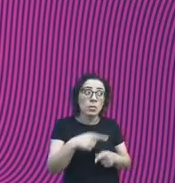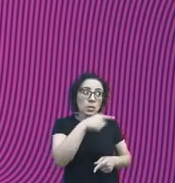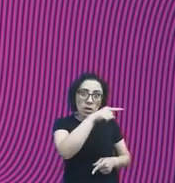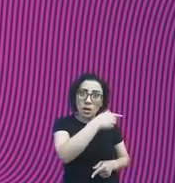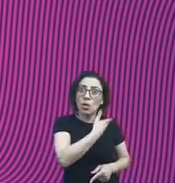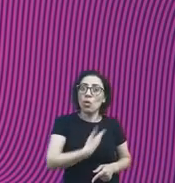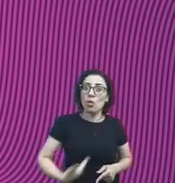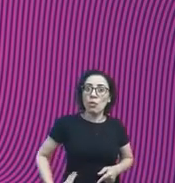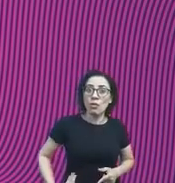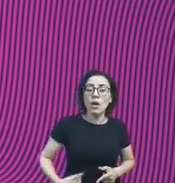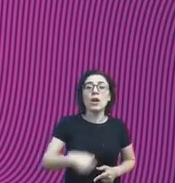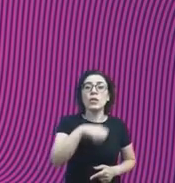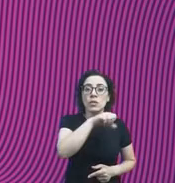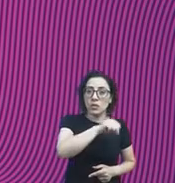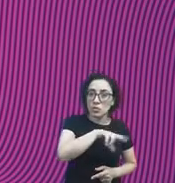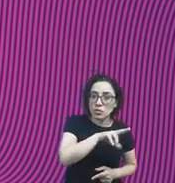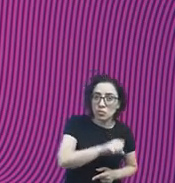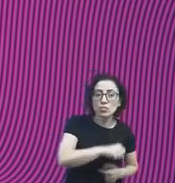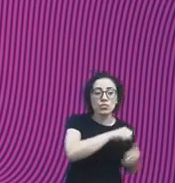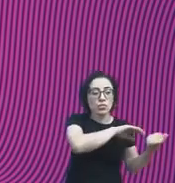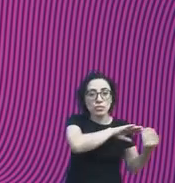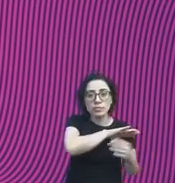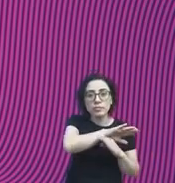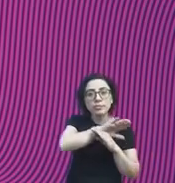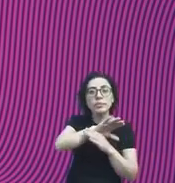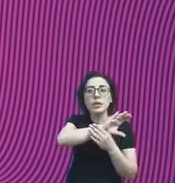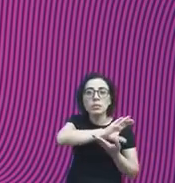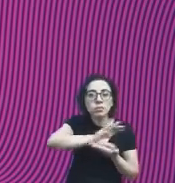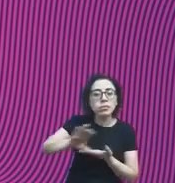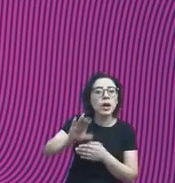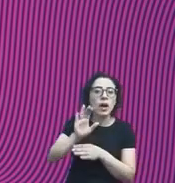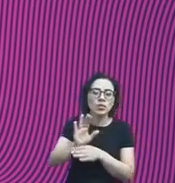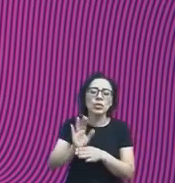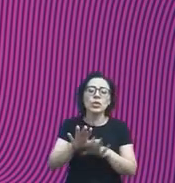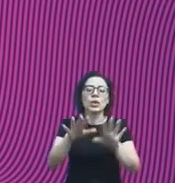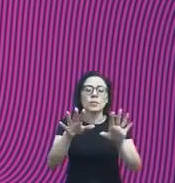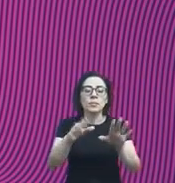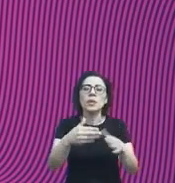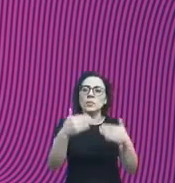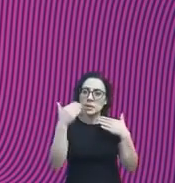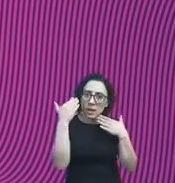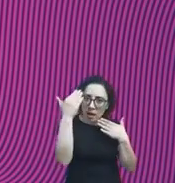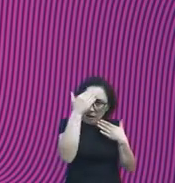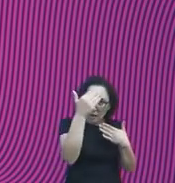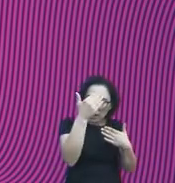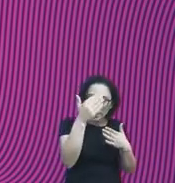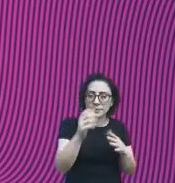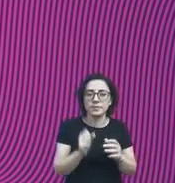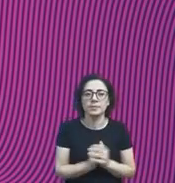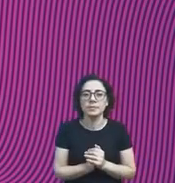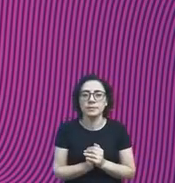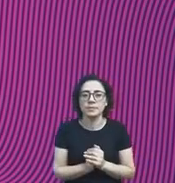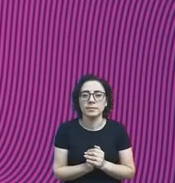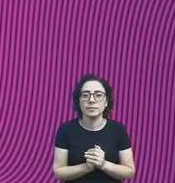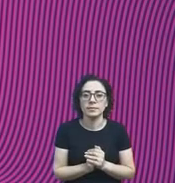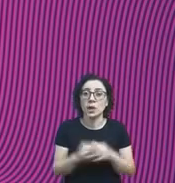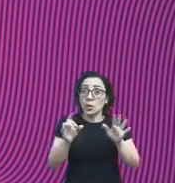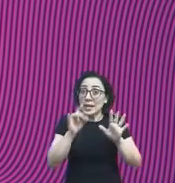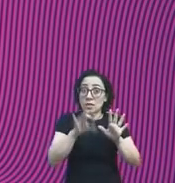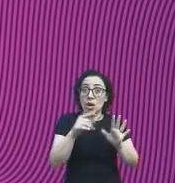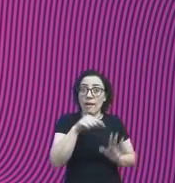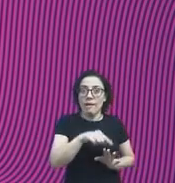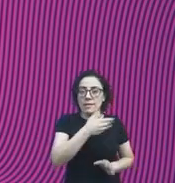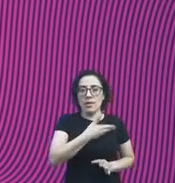estou ironizando, o fato de que, de vez em quando, o governo ajuda que a gente fique todo mundo unido. E aí, publique notas